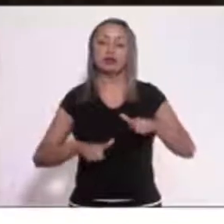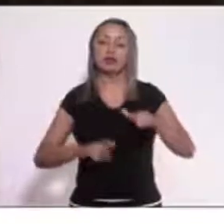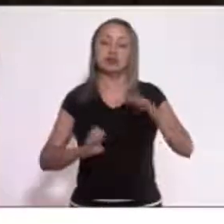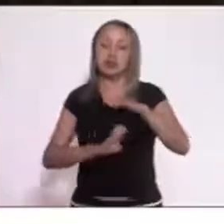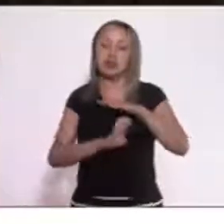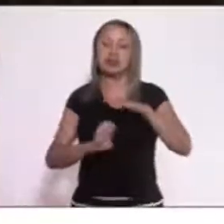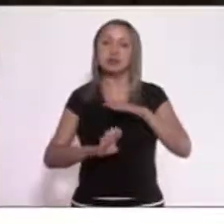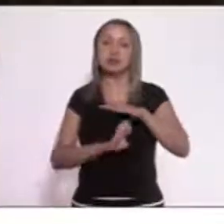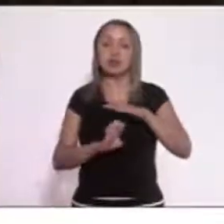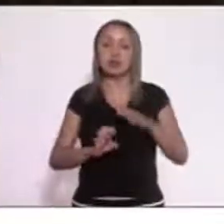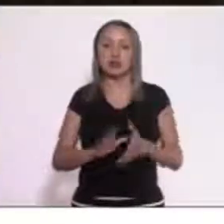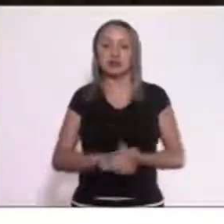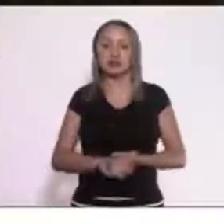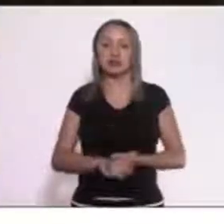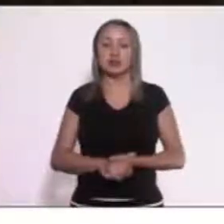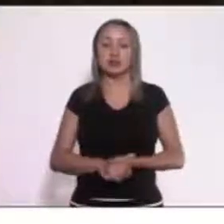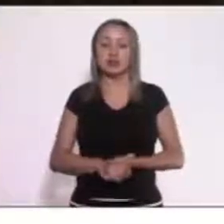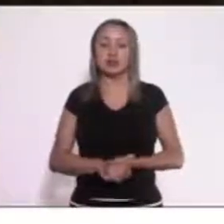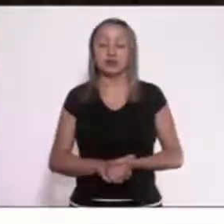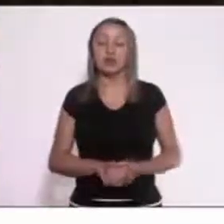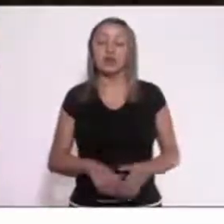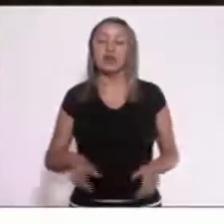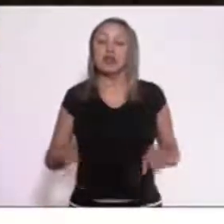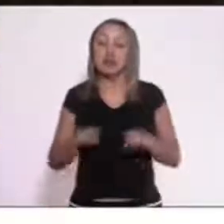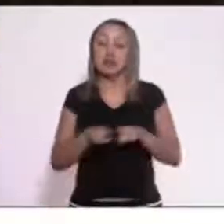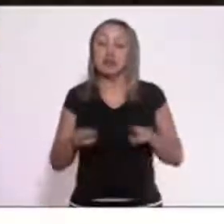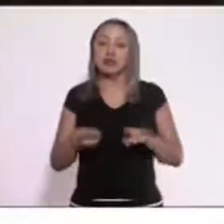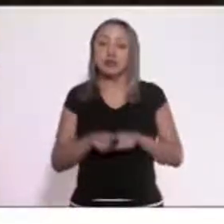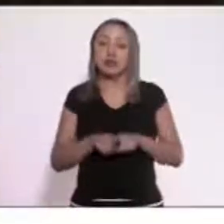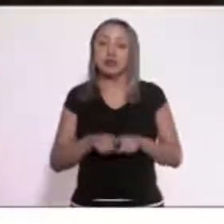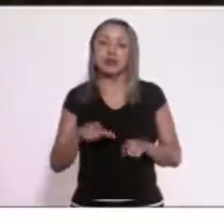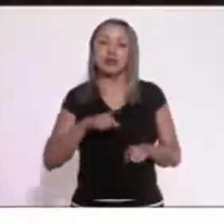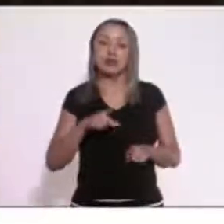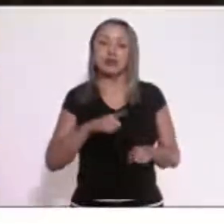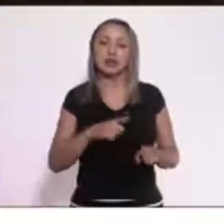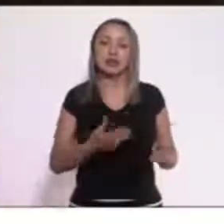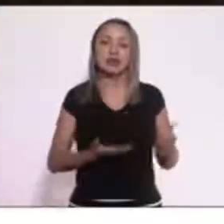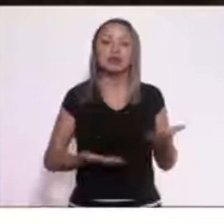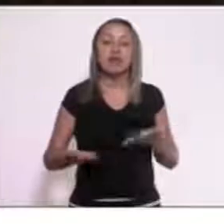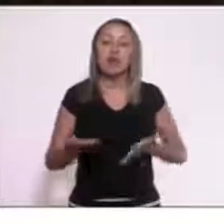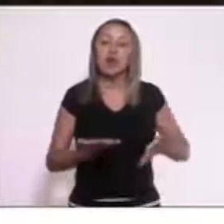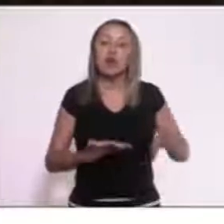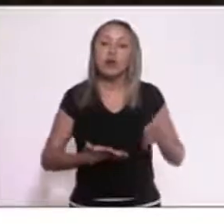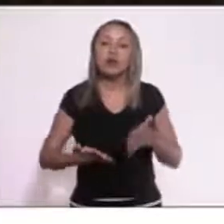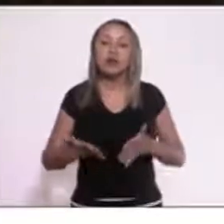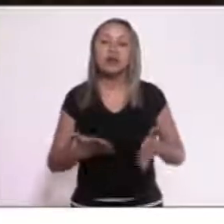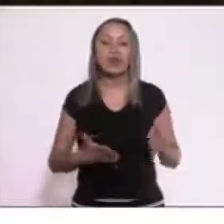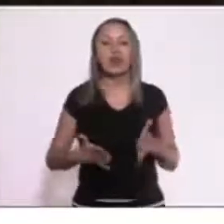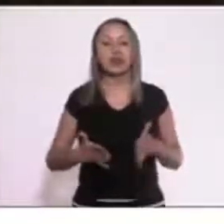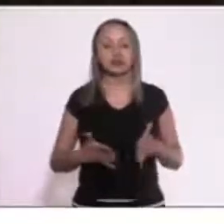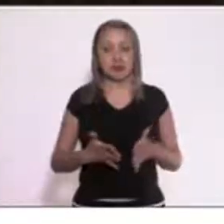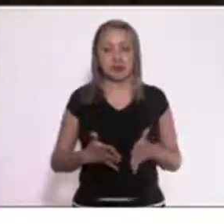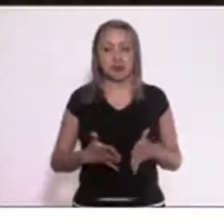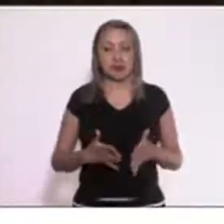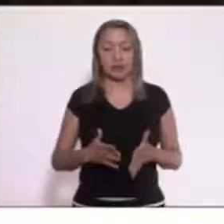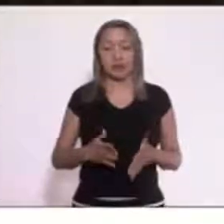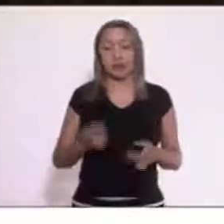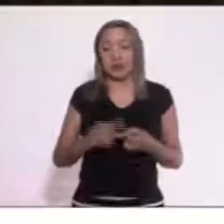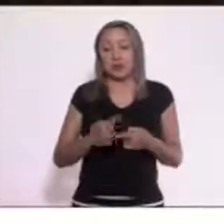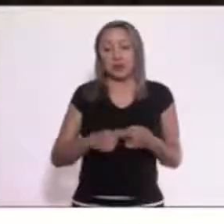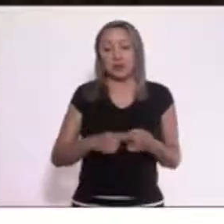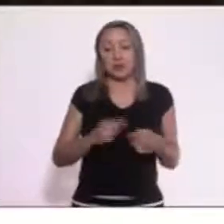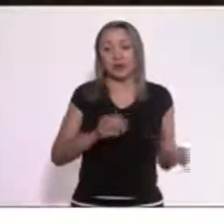E mais, não só isso, nós temos que tratá-los muito bem, para que eles não vá para